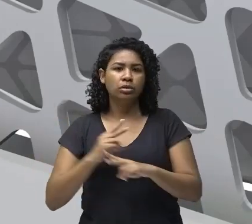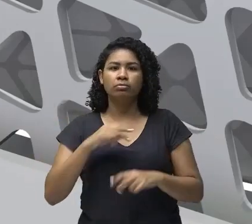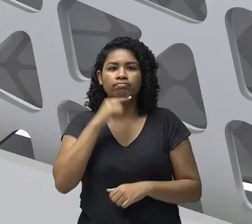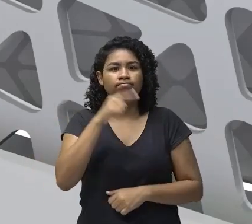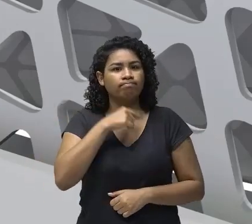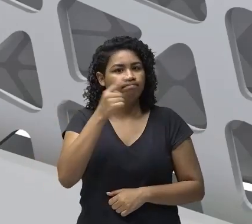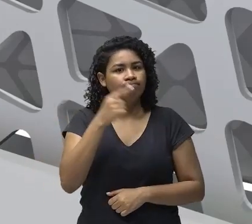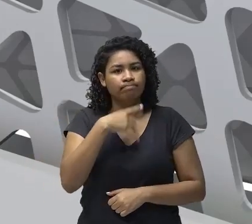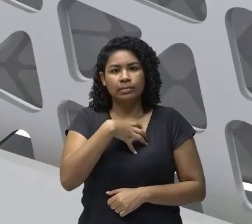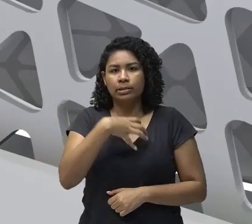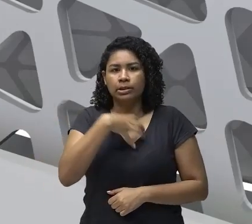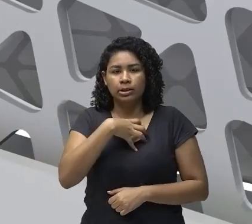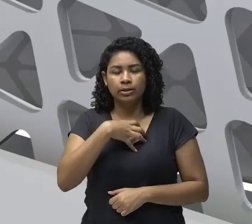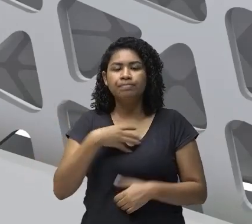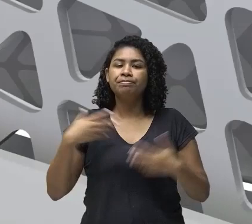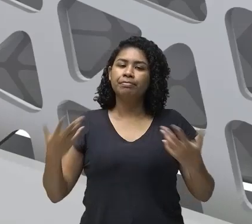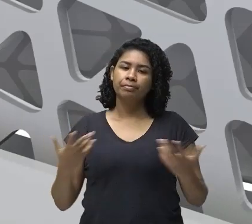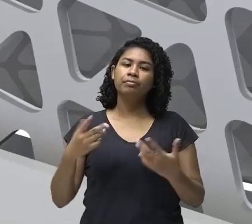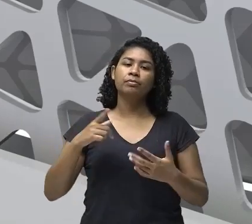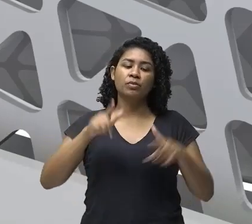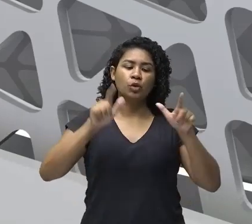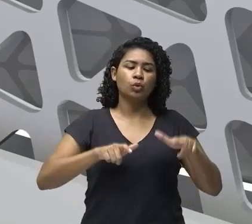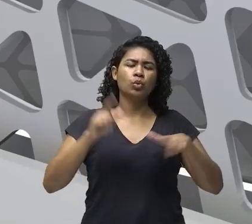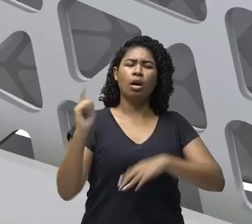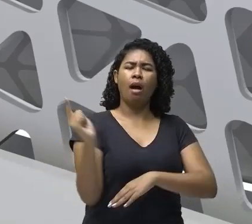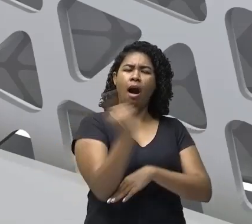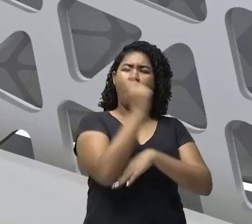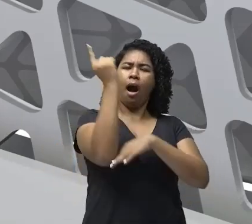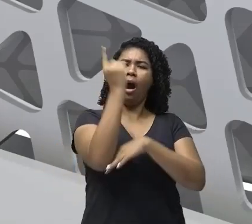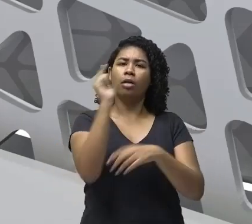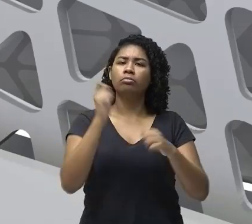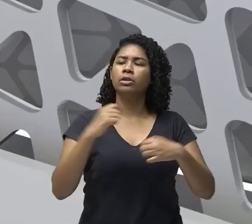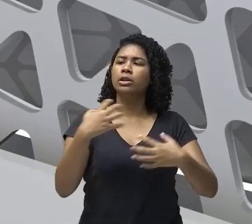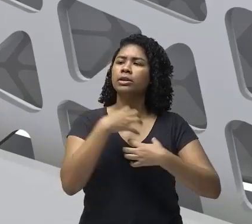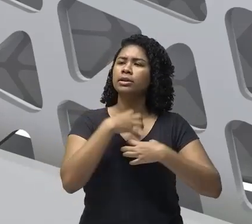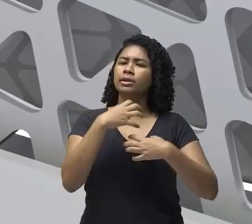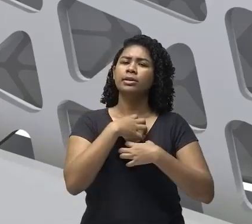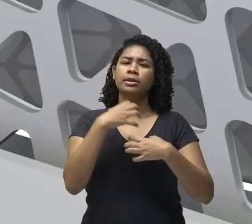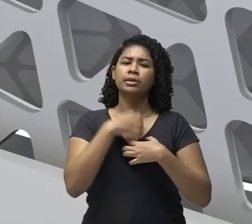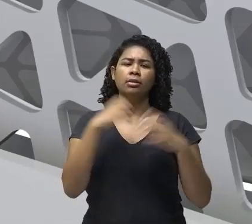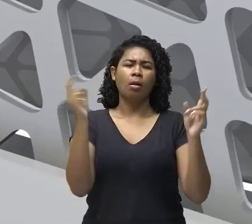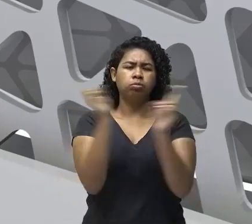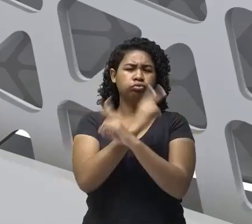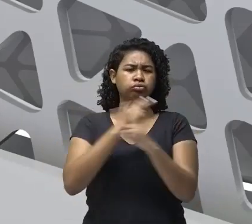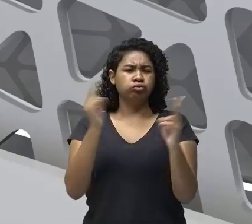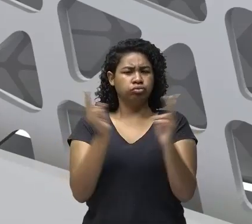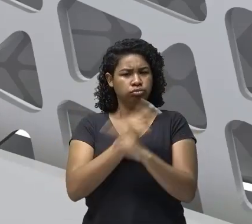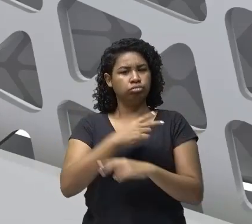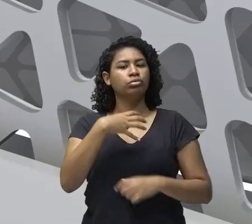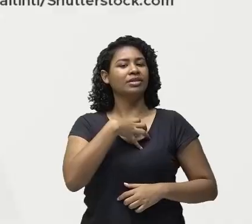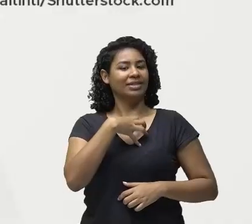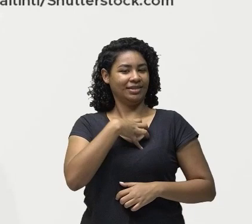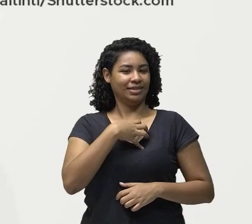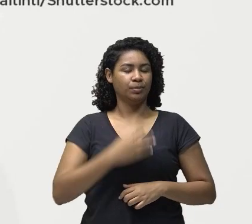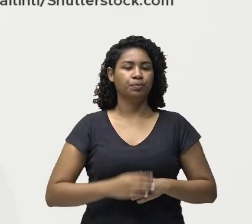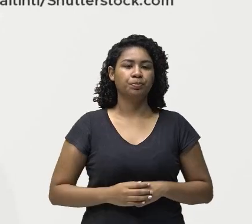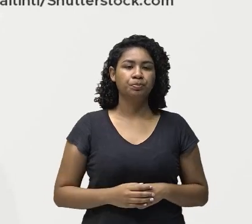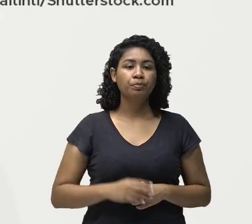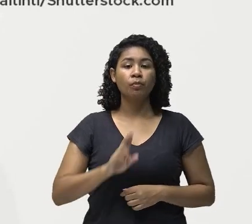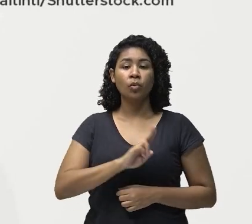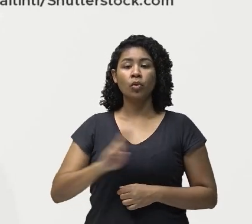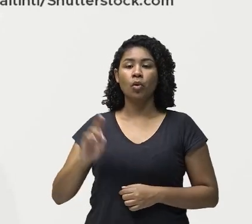construções, esse vento costuma ser mais forte. As brisas, como a gente falou, elas são